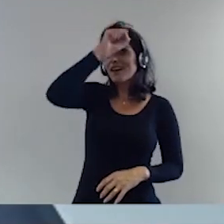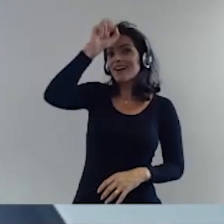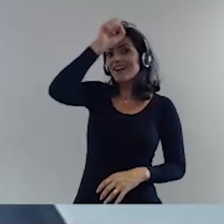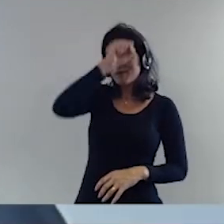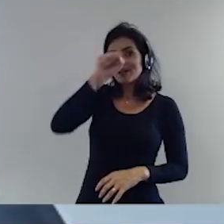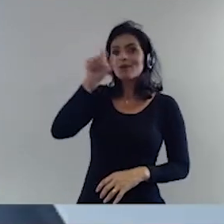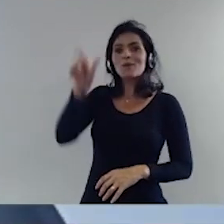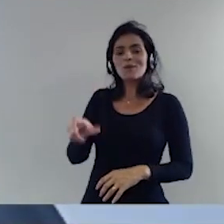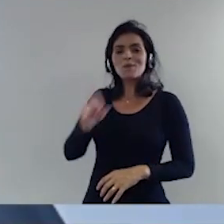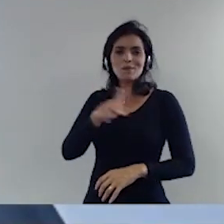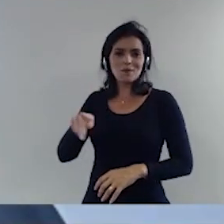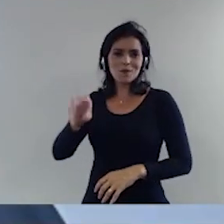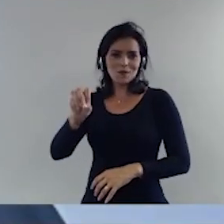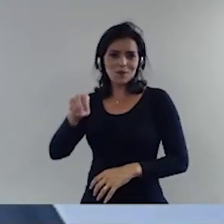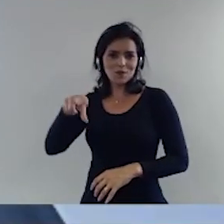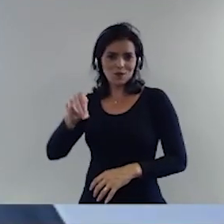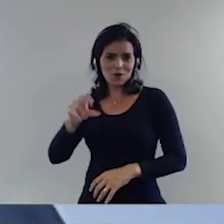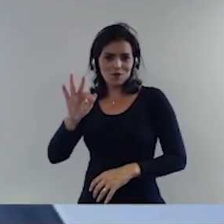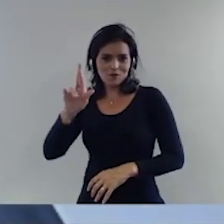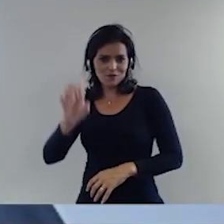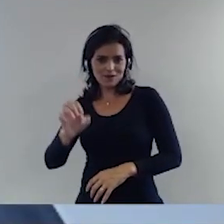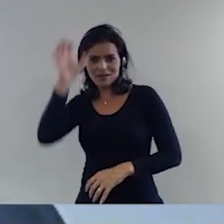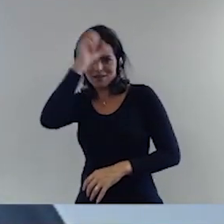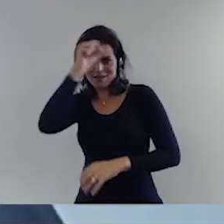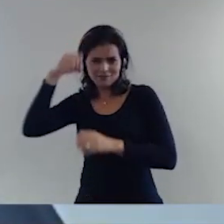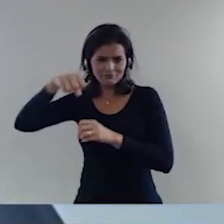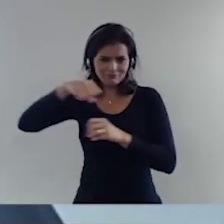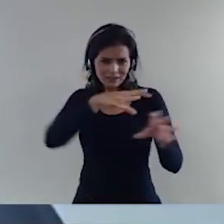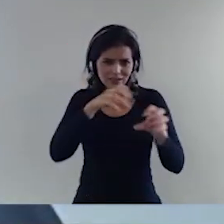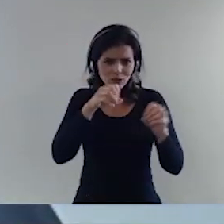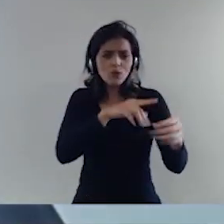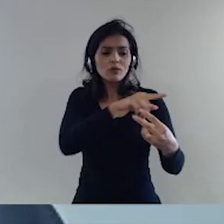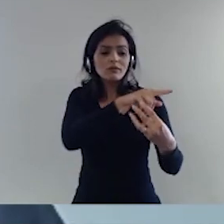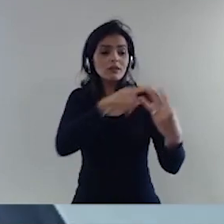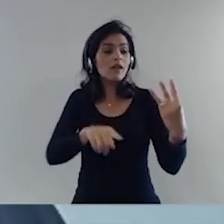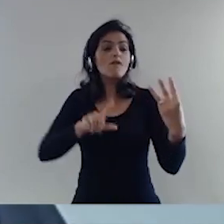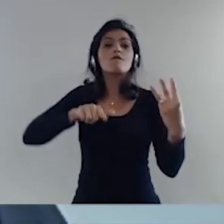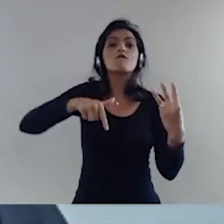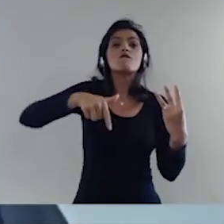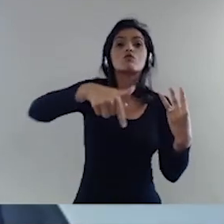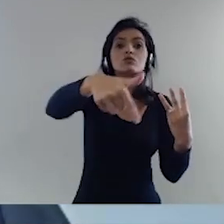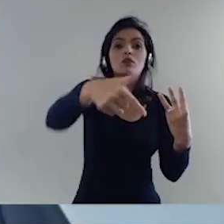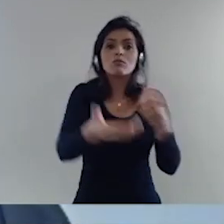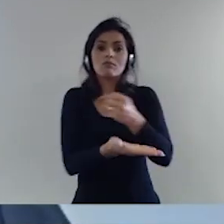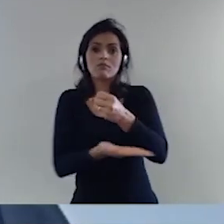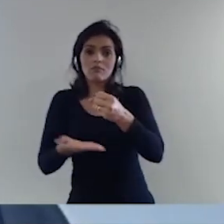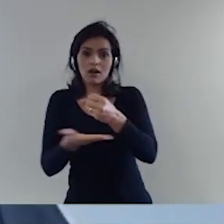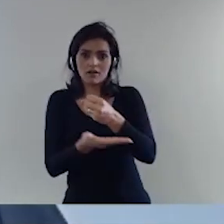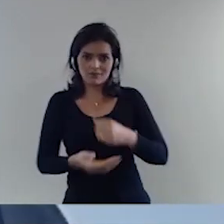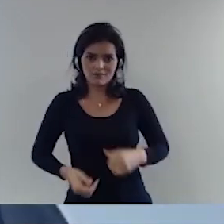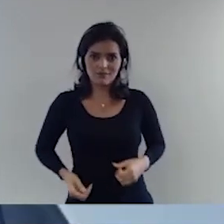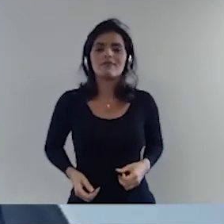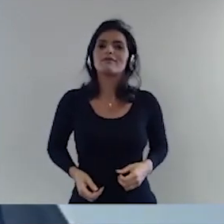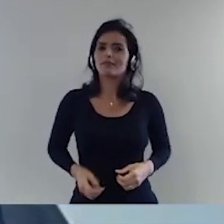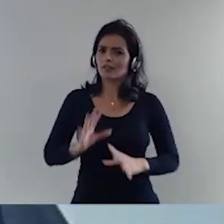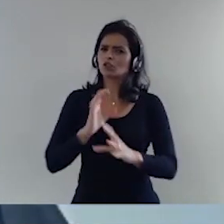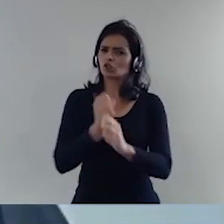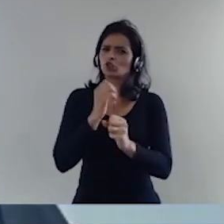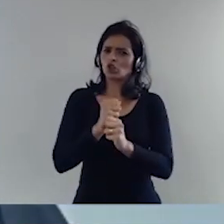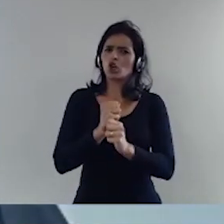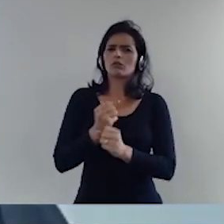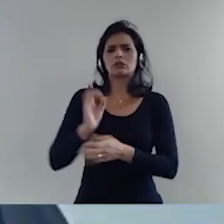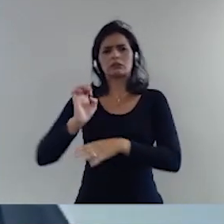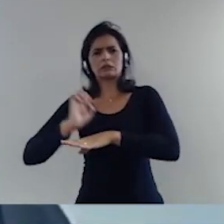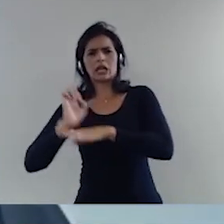Onofre que existem 3 funções básicas que consomem todo o orçamento